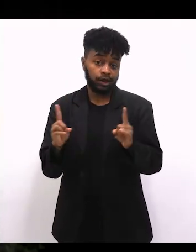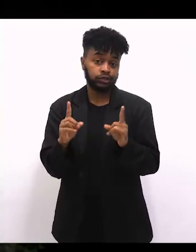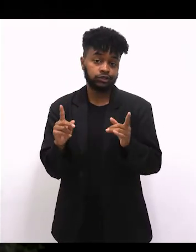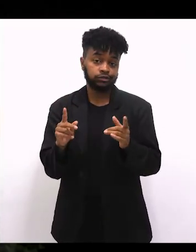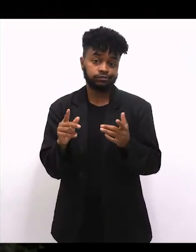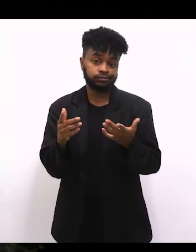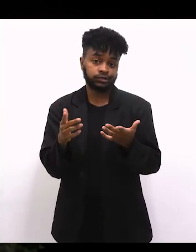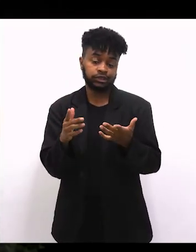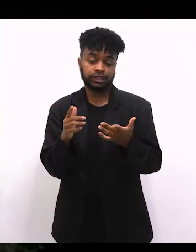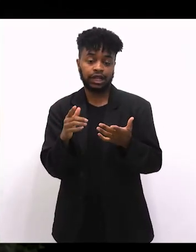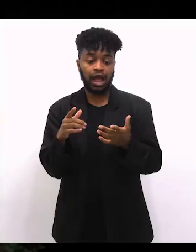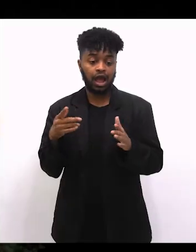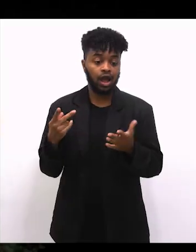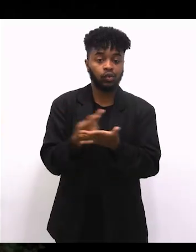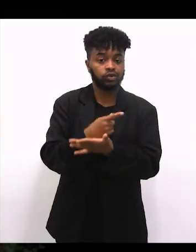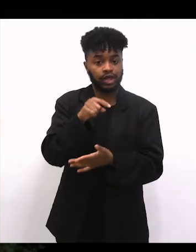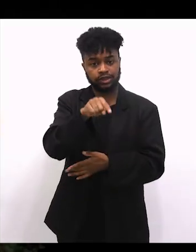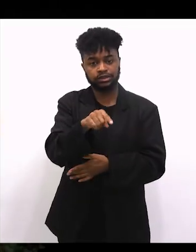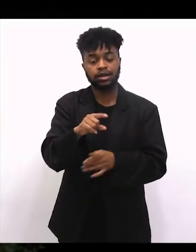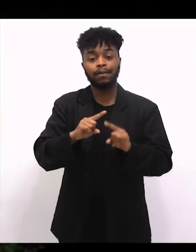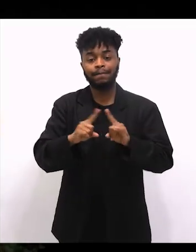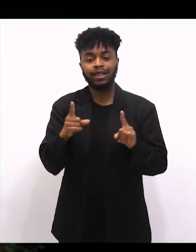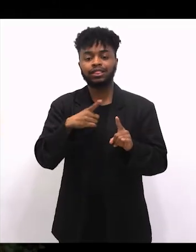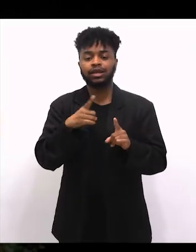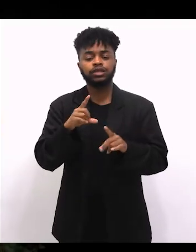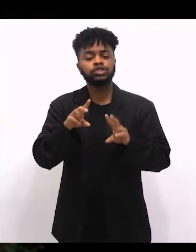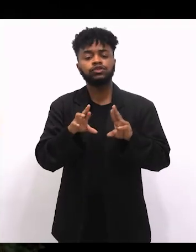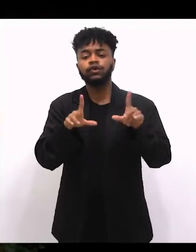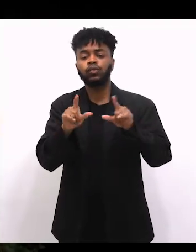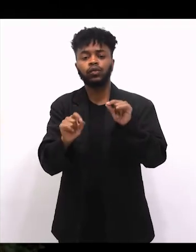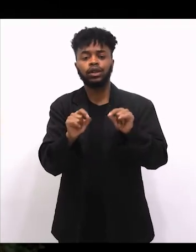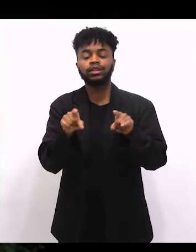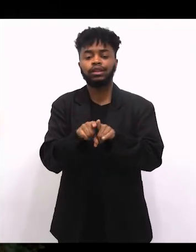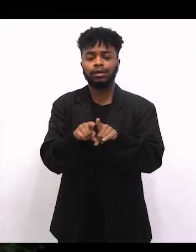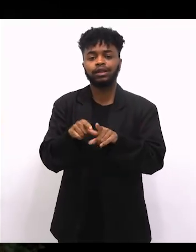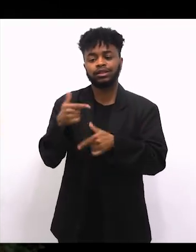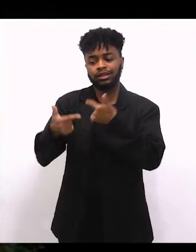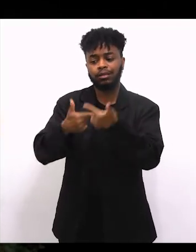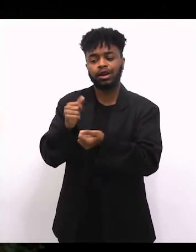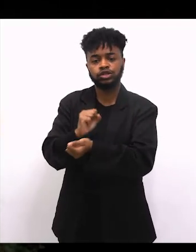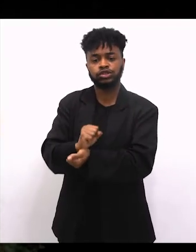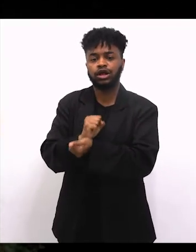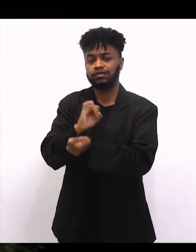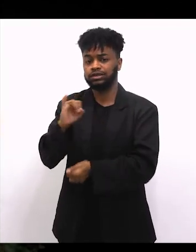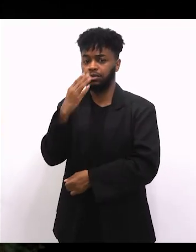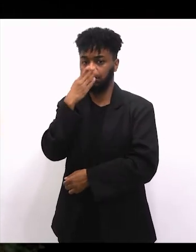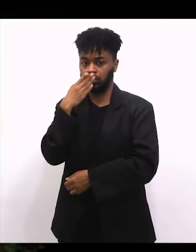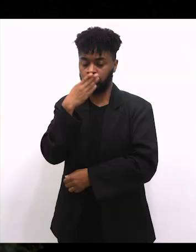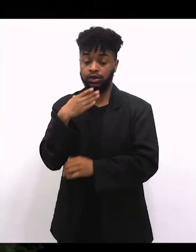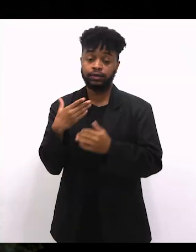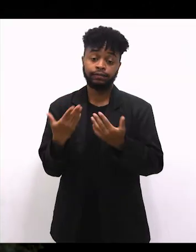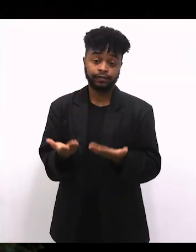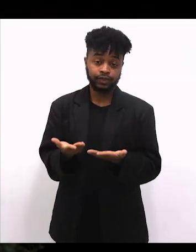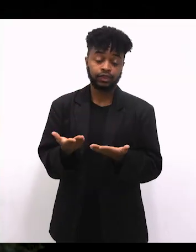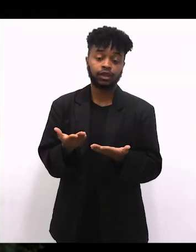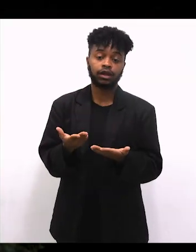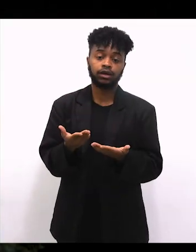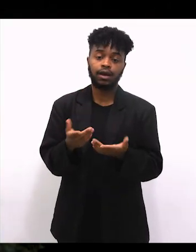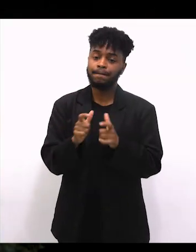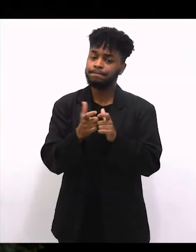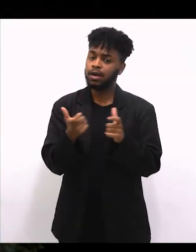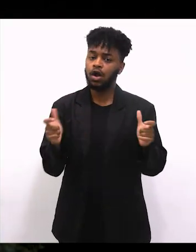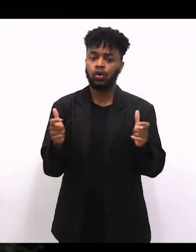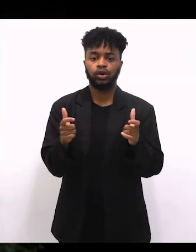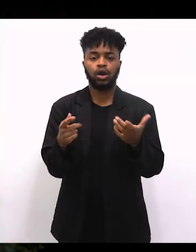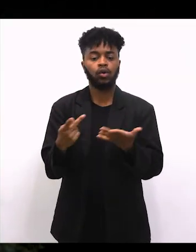é diferente da exploração sexual e as autoridades já têm entendido a exploração sexual como também trabalho escravo. Então, a gente tem visto,